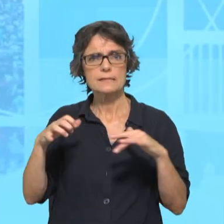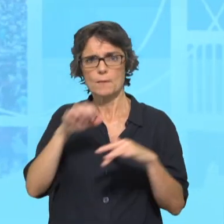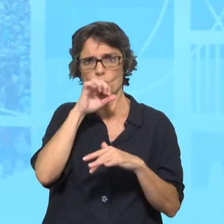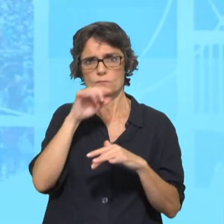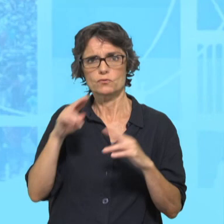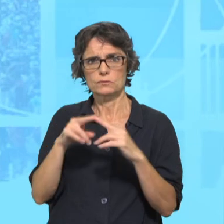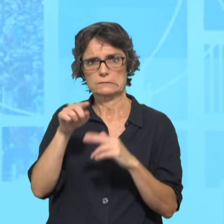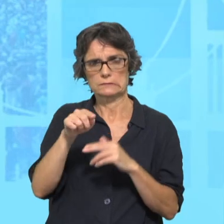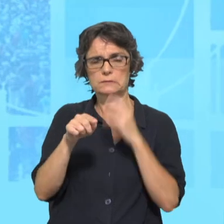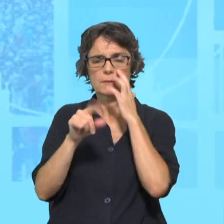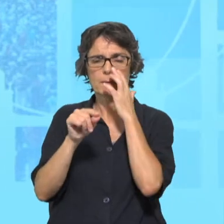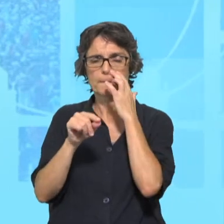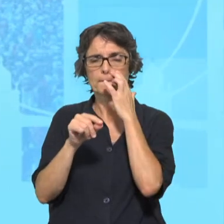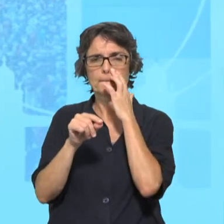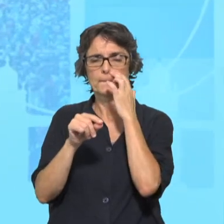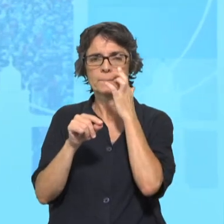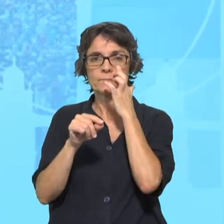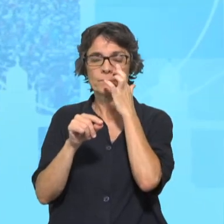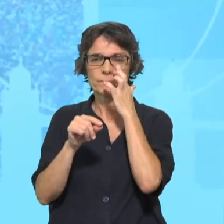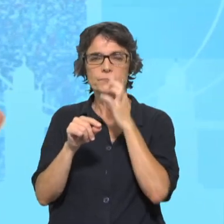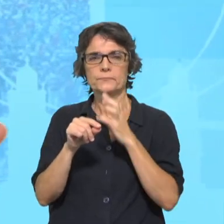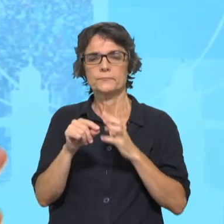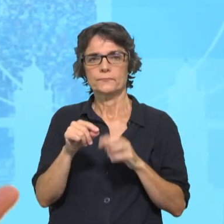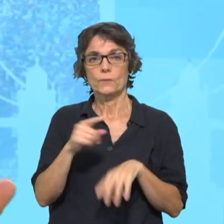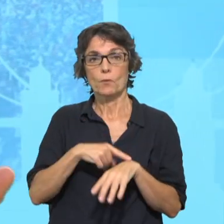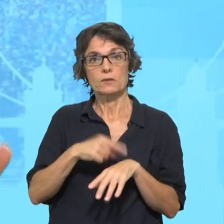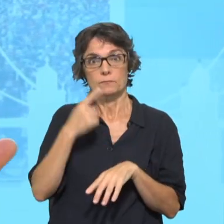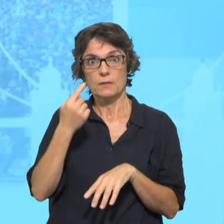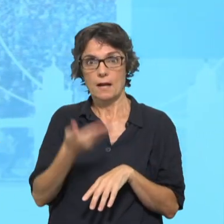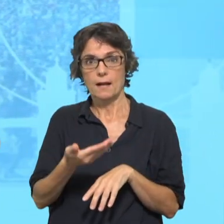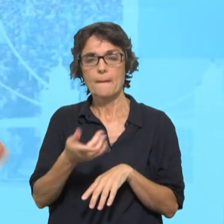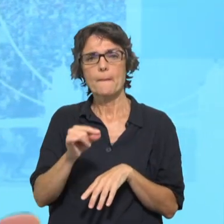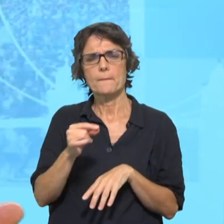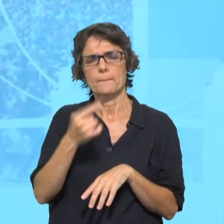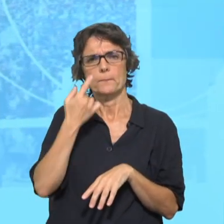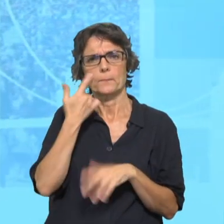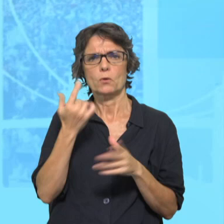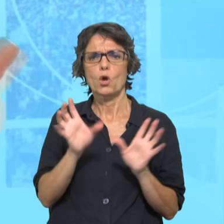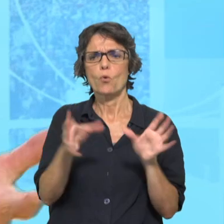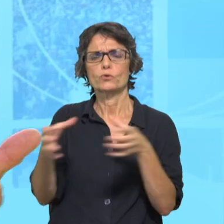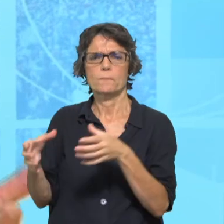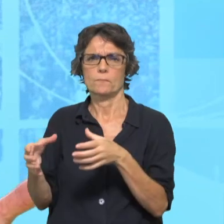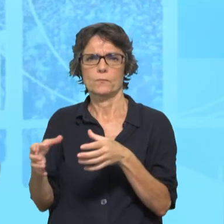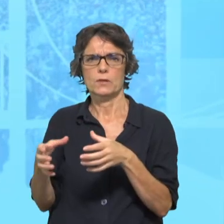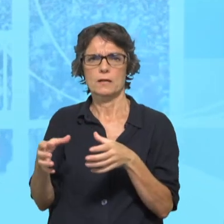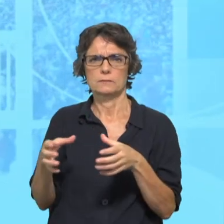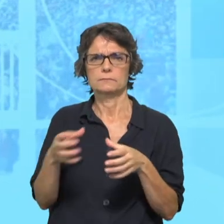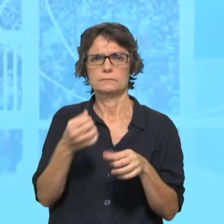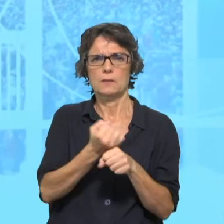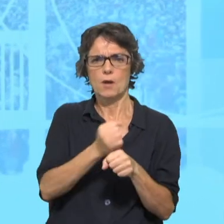Sim. Ainda nesta análise que se faz, e a partir da experiência também do trabalho nas comunidades, nessa